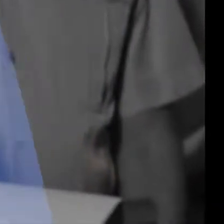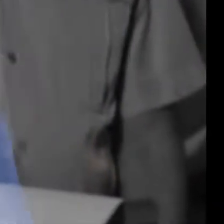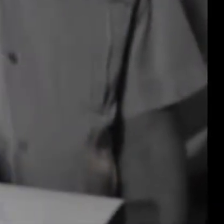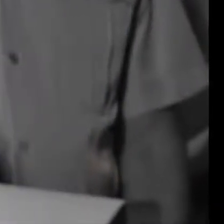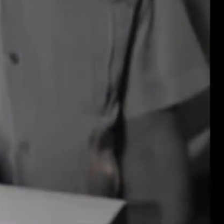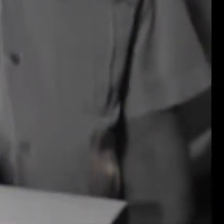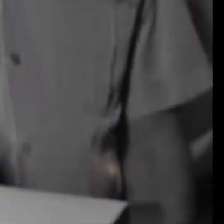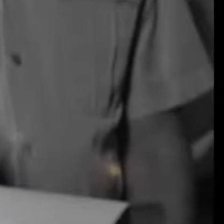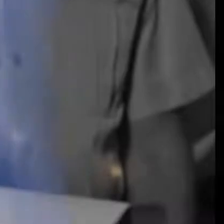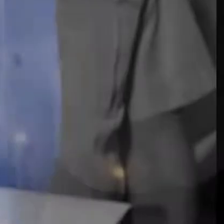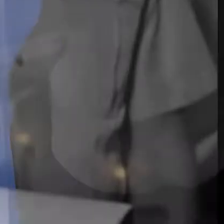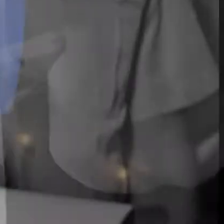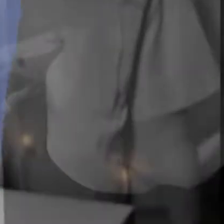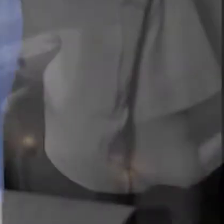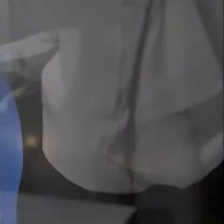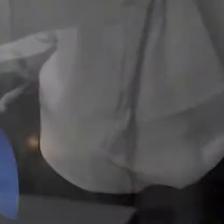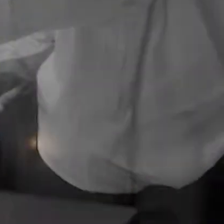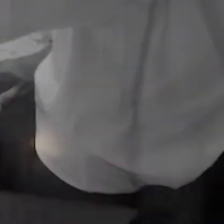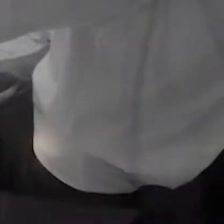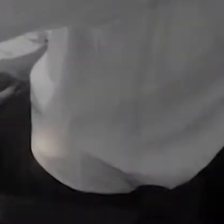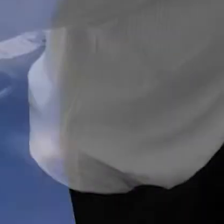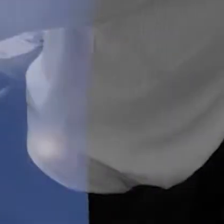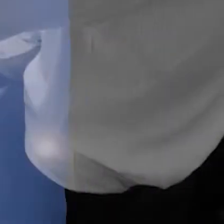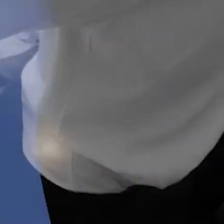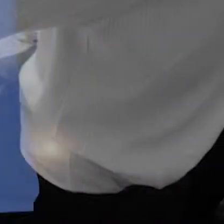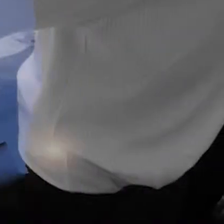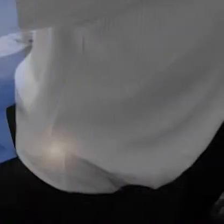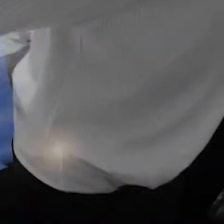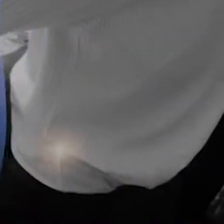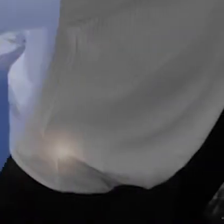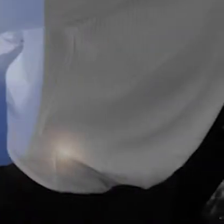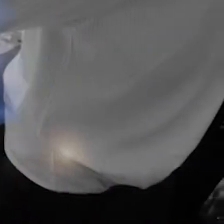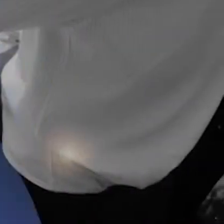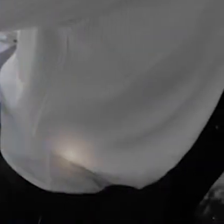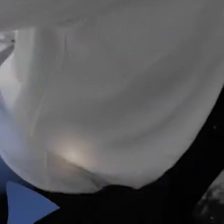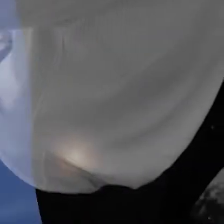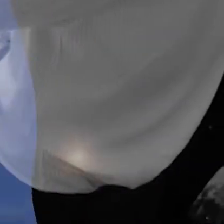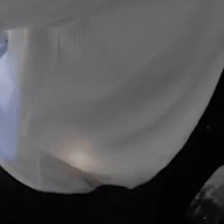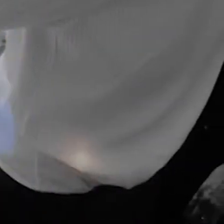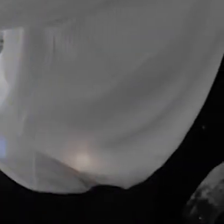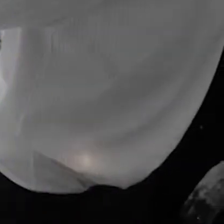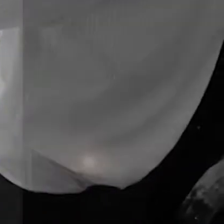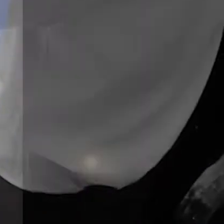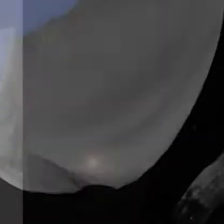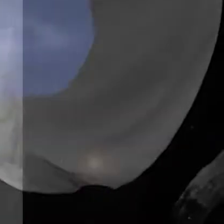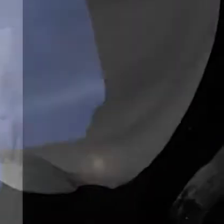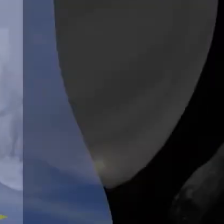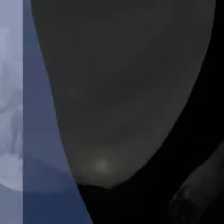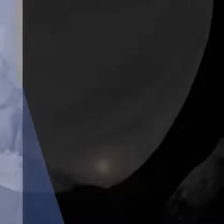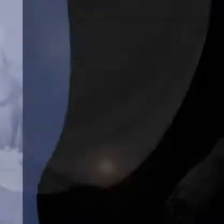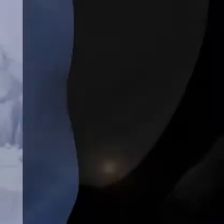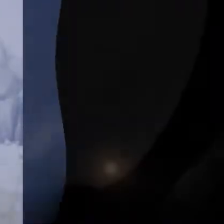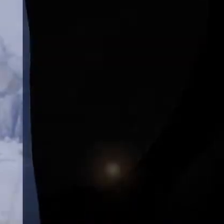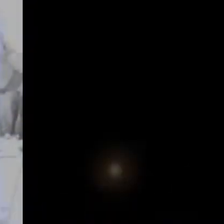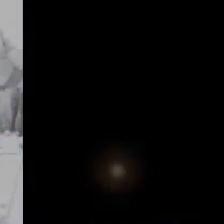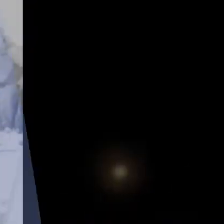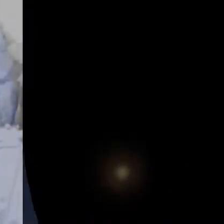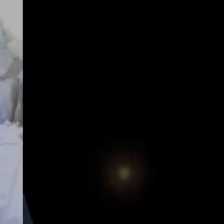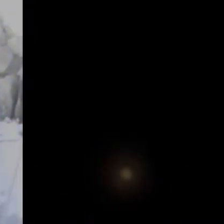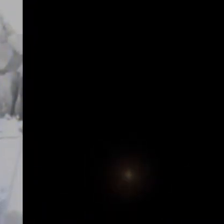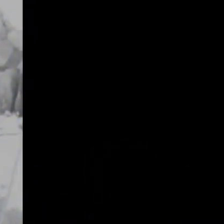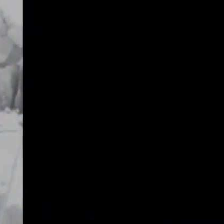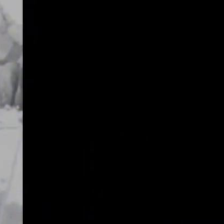para a segurança pública. Investiu no saneamento básico, na conclusão de obras públicas e na estruturação